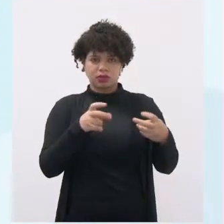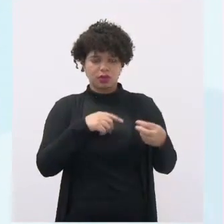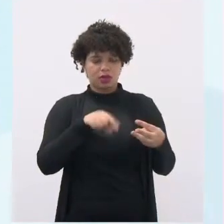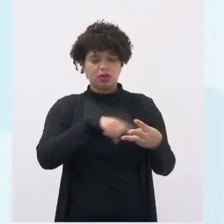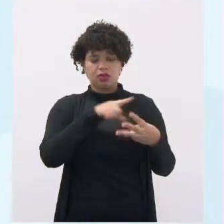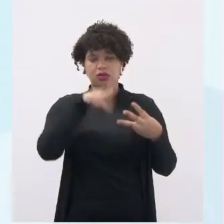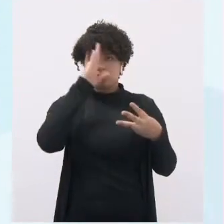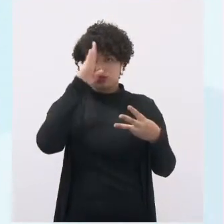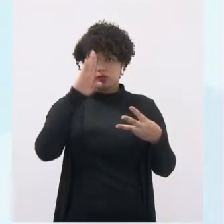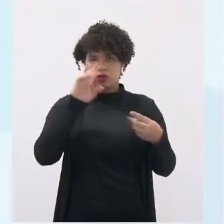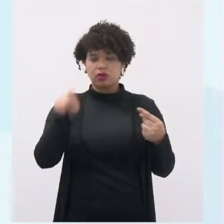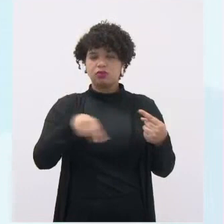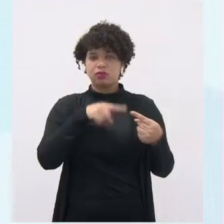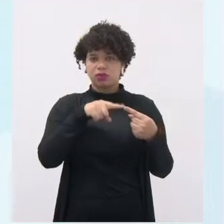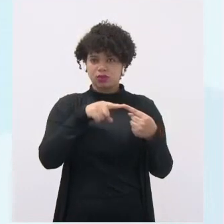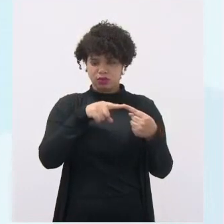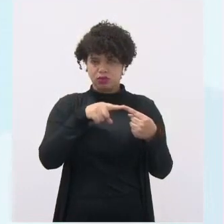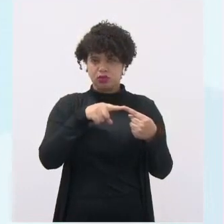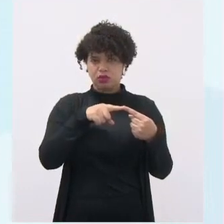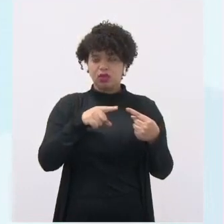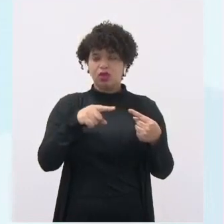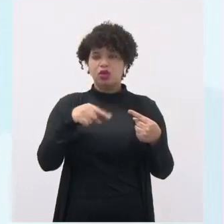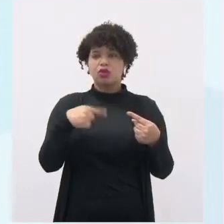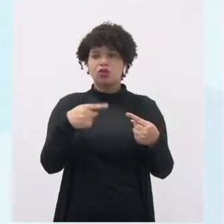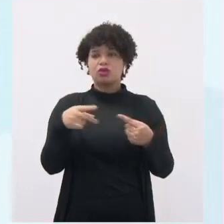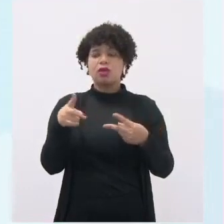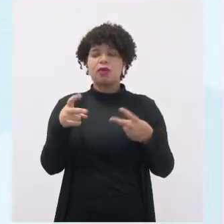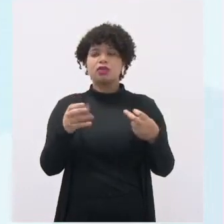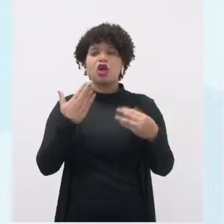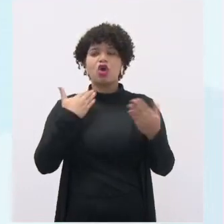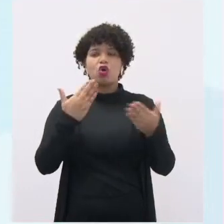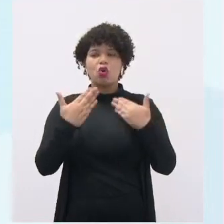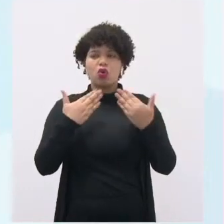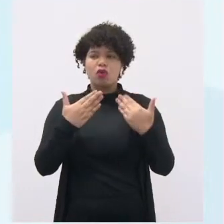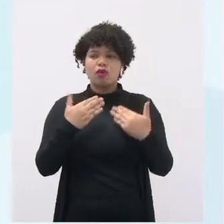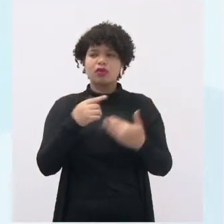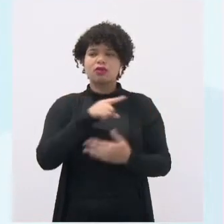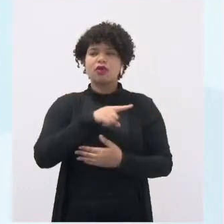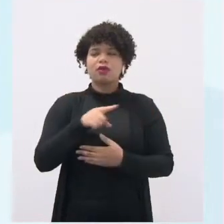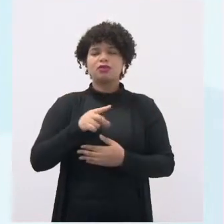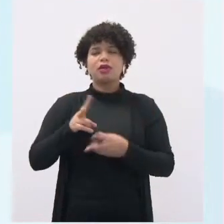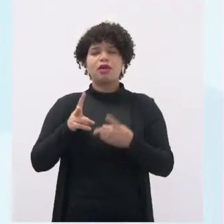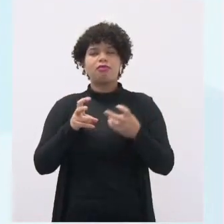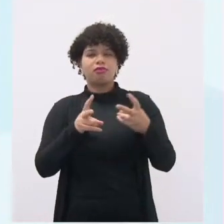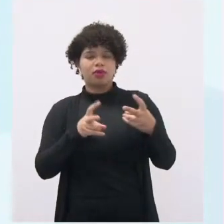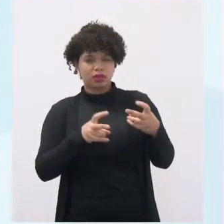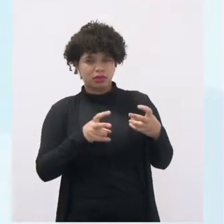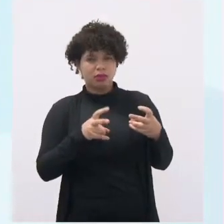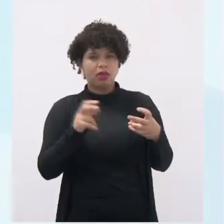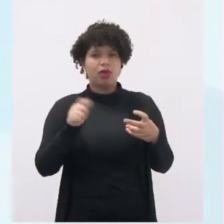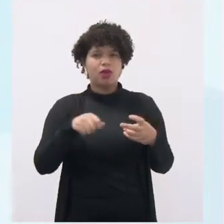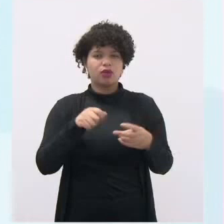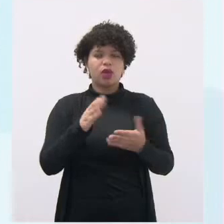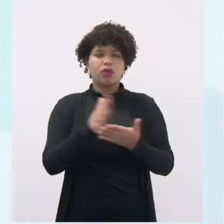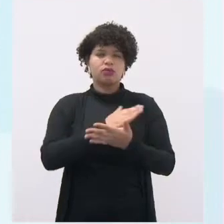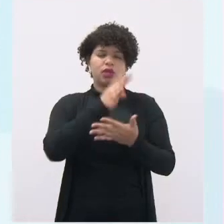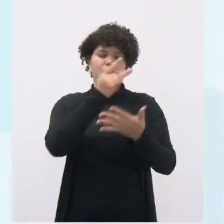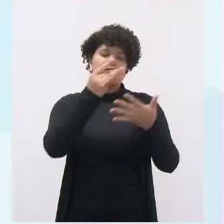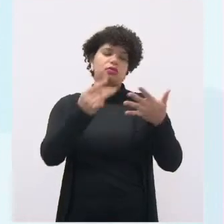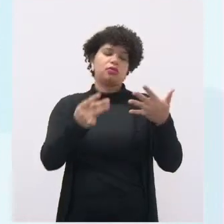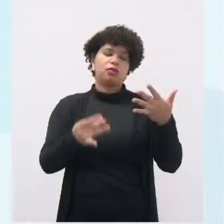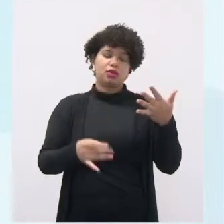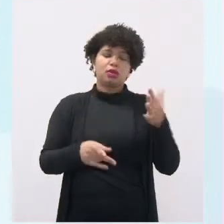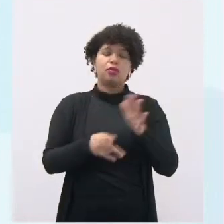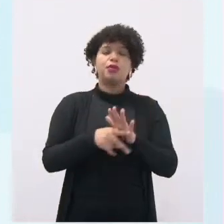três objetivos. Nós destacaremos com alguns momentos de diálogo, de conversa junto com vocês, falando da questão de alguns aspectos dos princípios